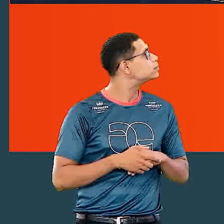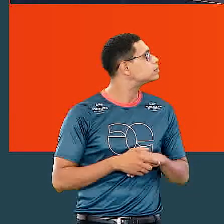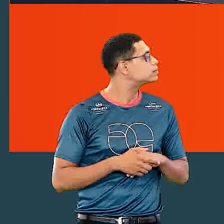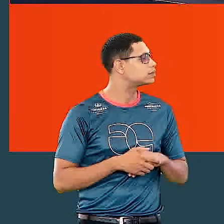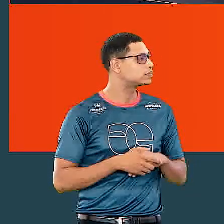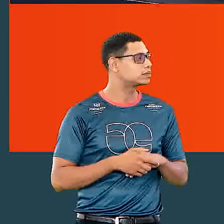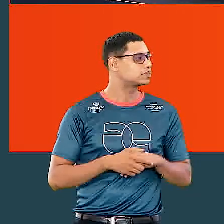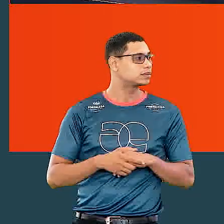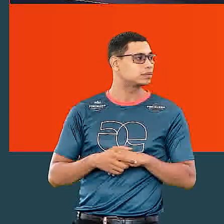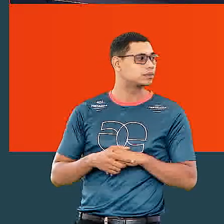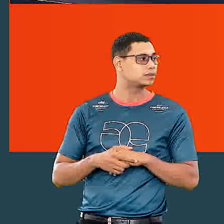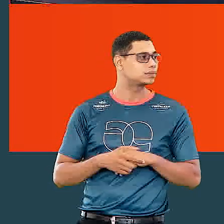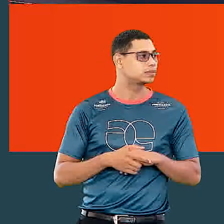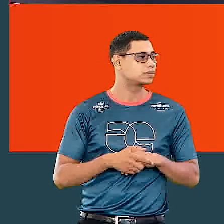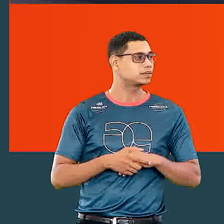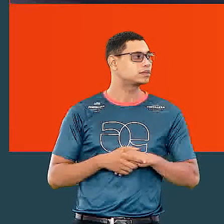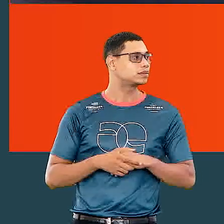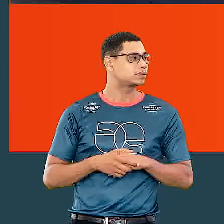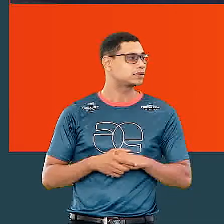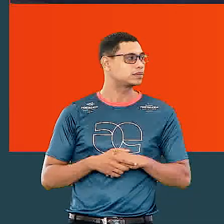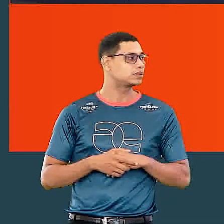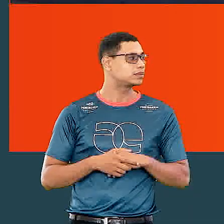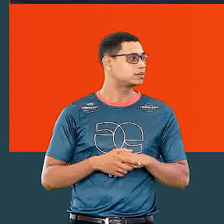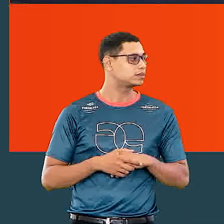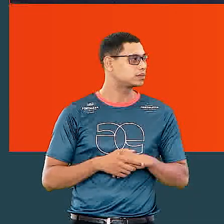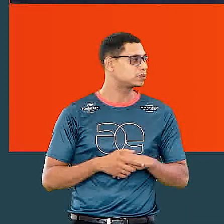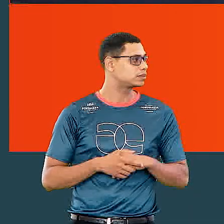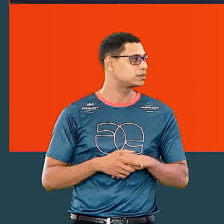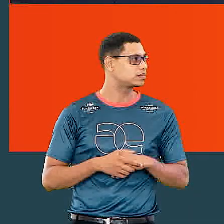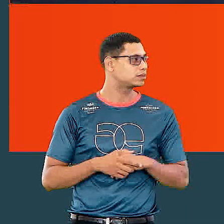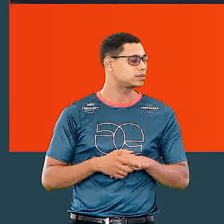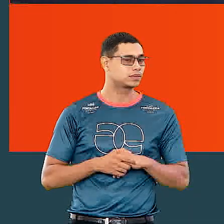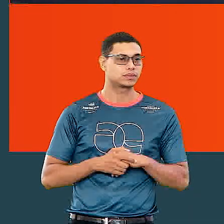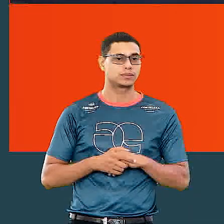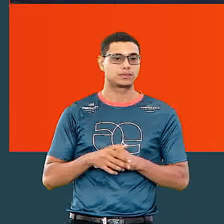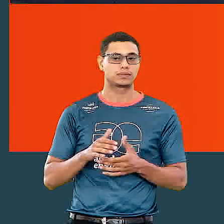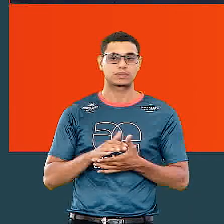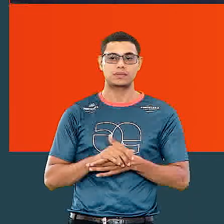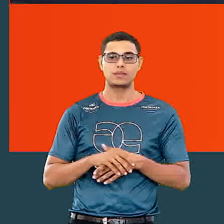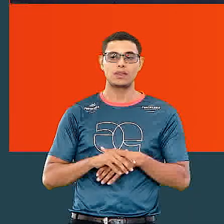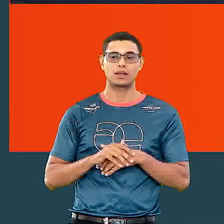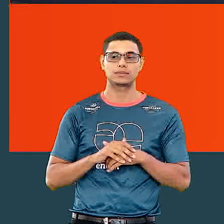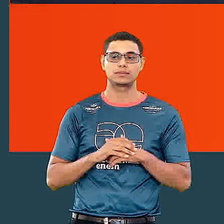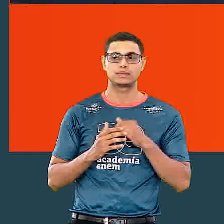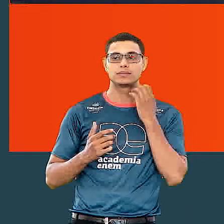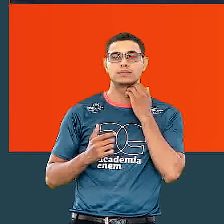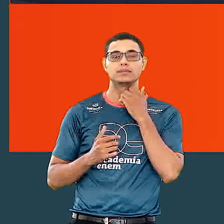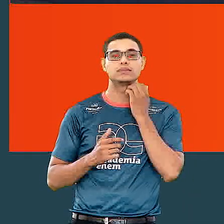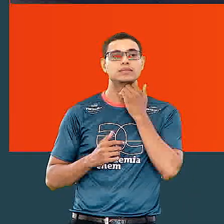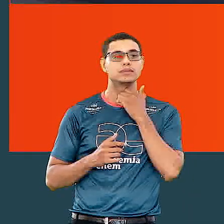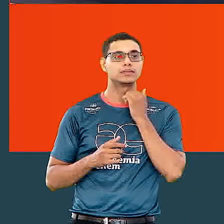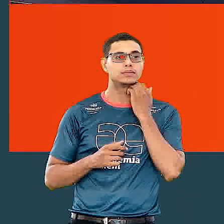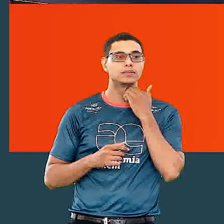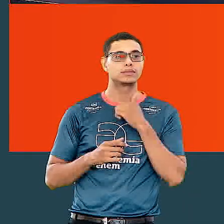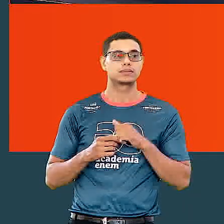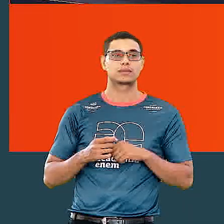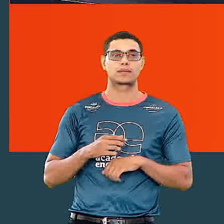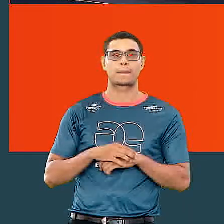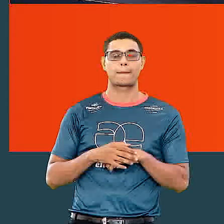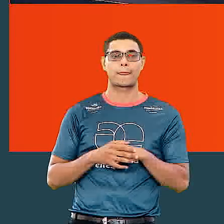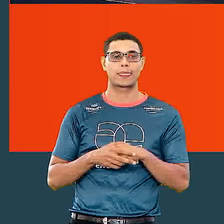aí. Daí, ó, fortes. Vamos, negada, vai. Quarta. A quarta diz o seguinte. Em dezembro